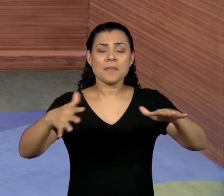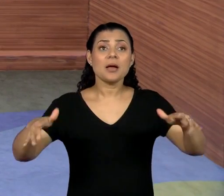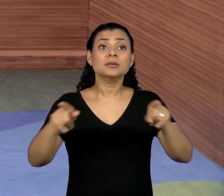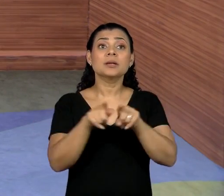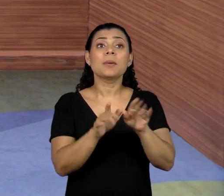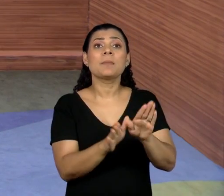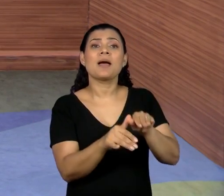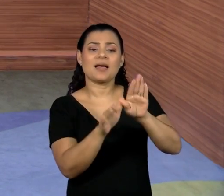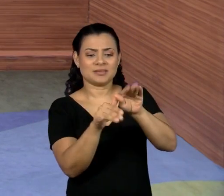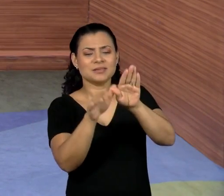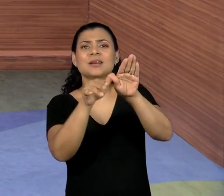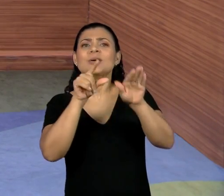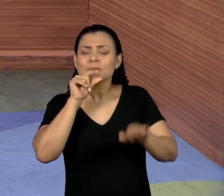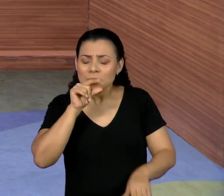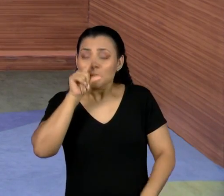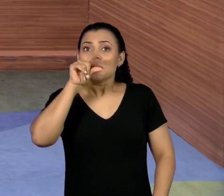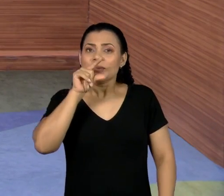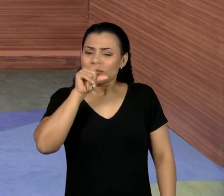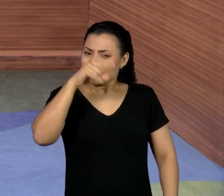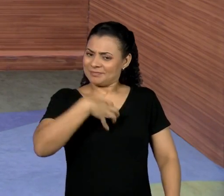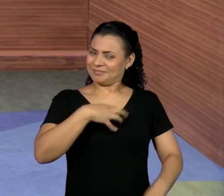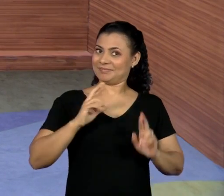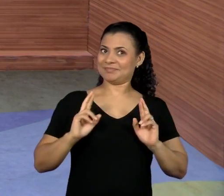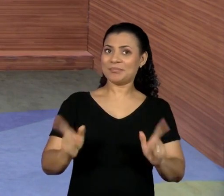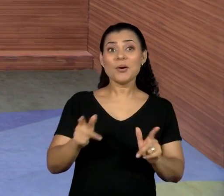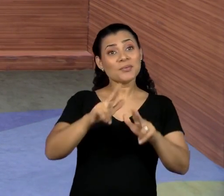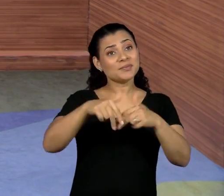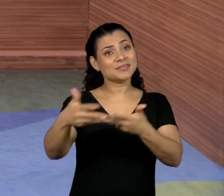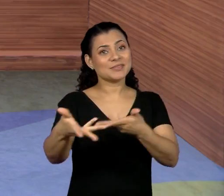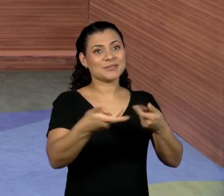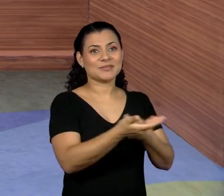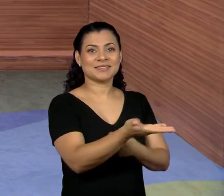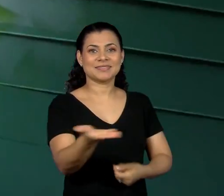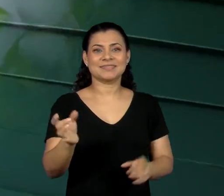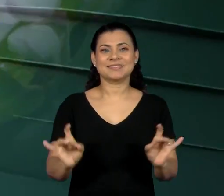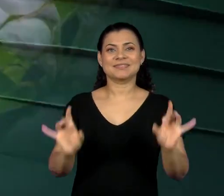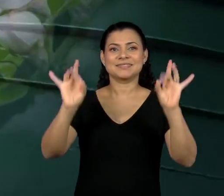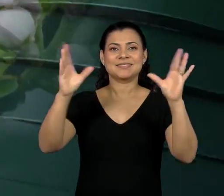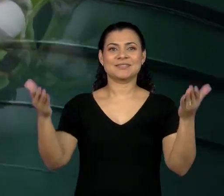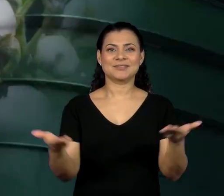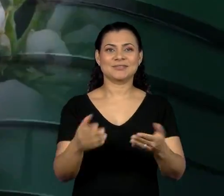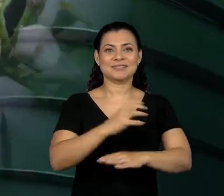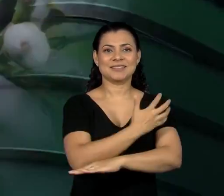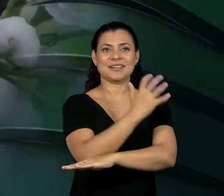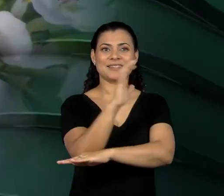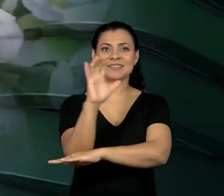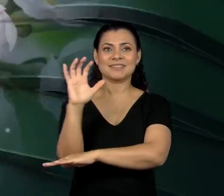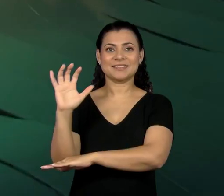emite um canto ultrassônico. Você é o nosso convidado especial.